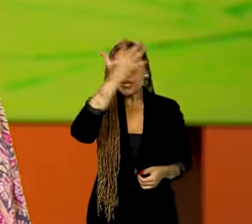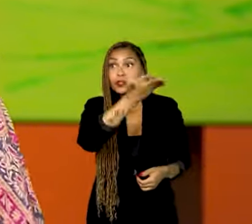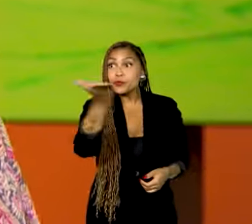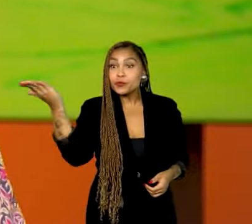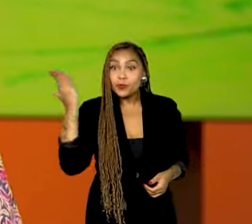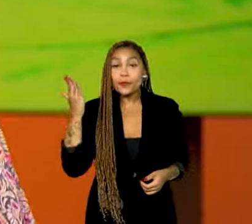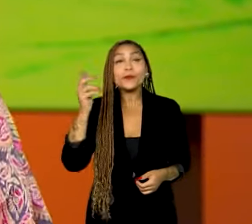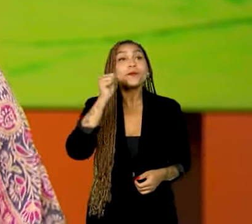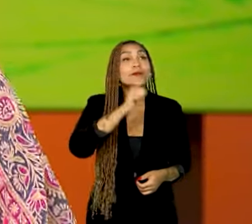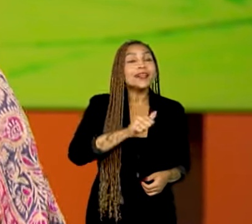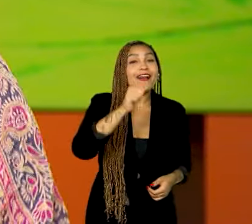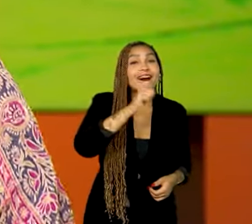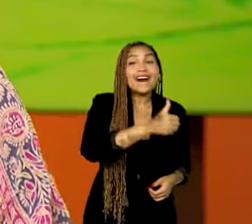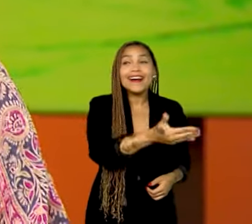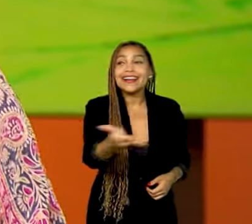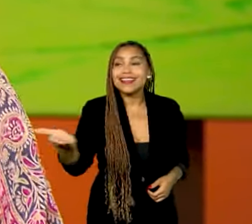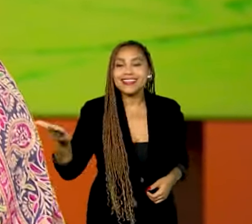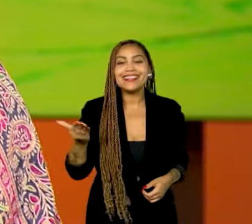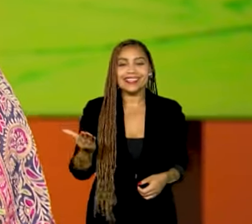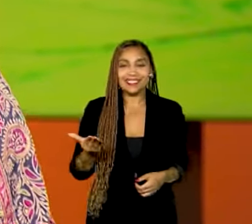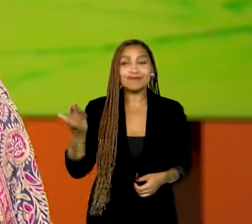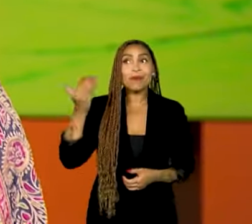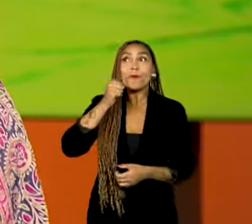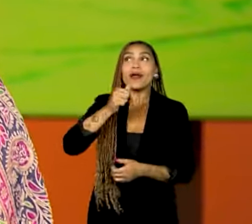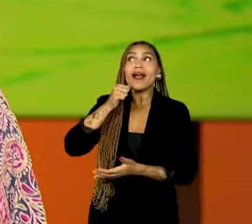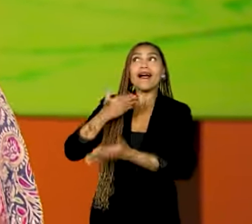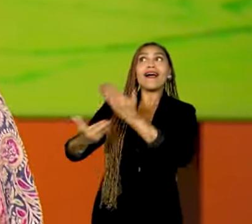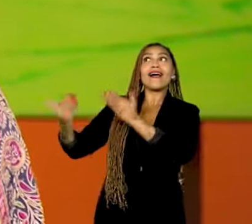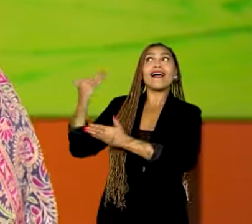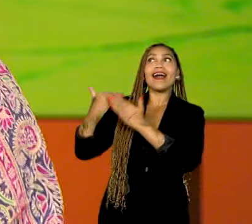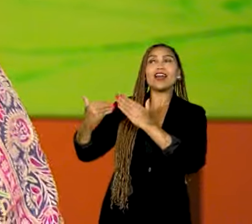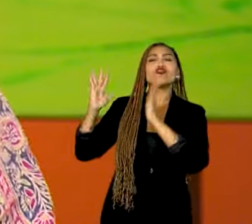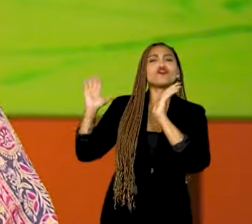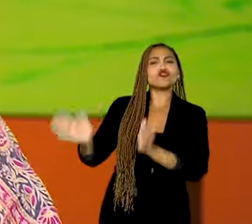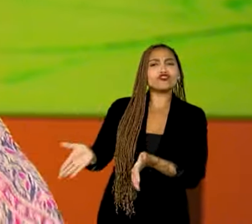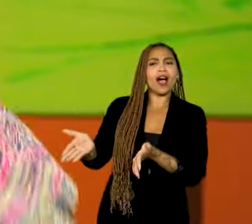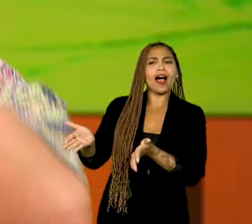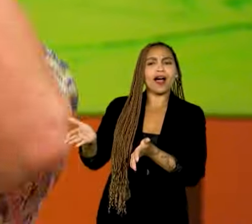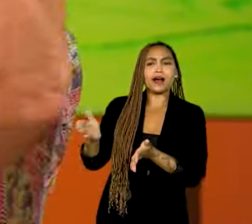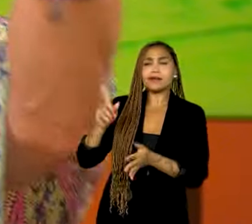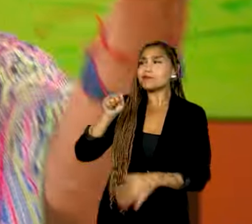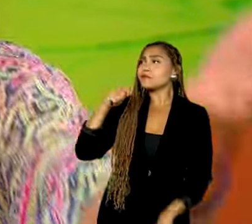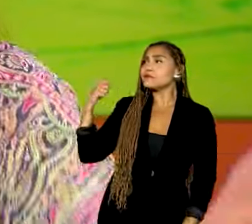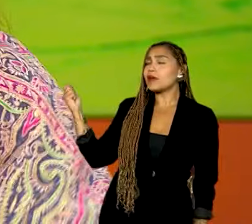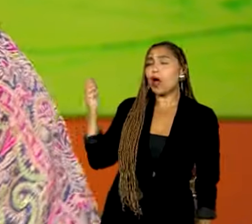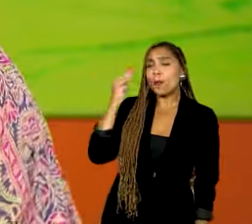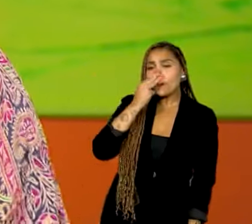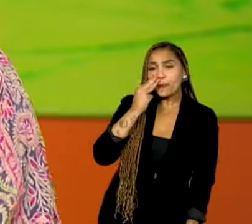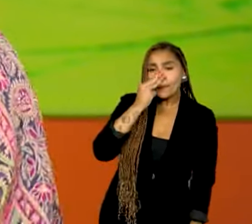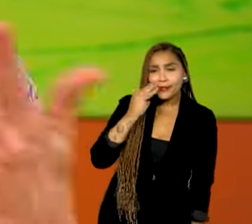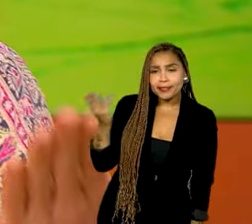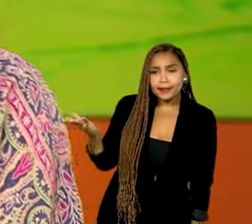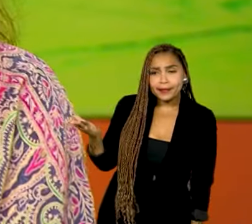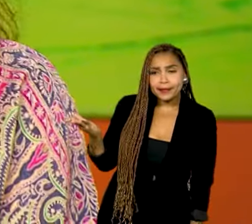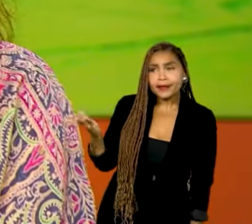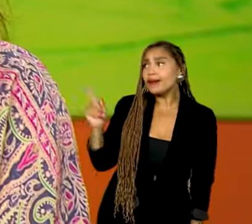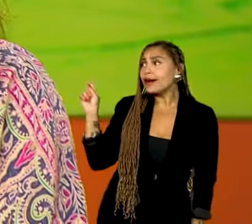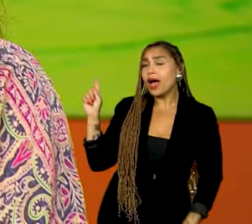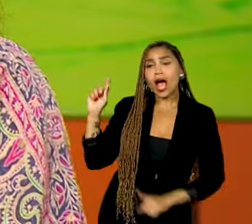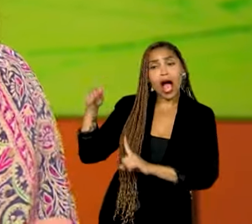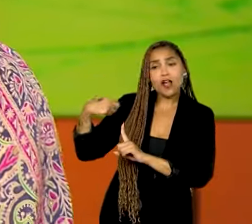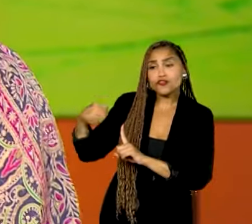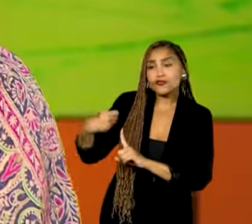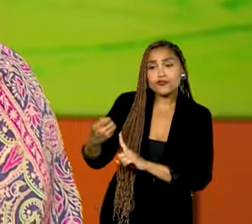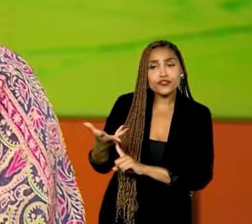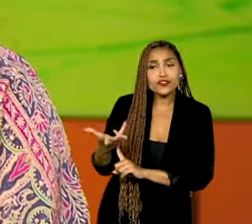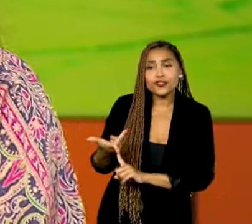né? Dessas mulheres que levantaram bandeira, que eram chamadas de putas. Sim! E que eram só artistas.